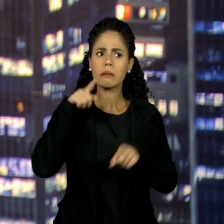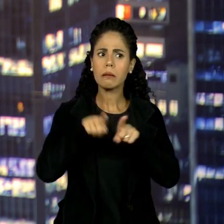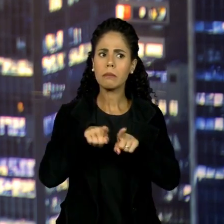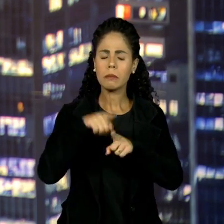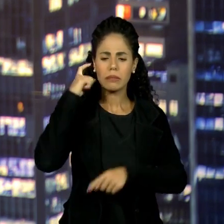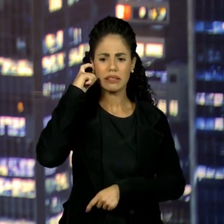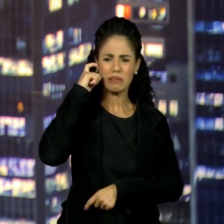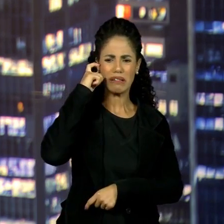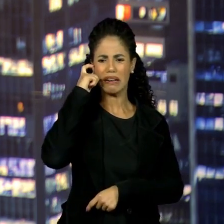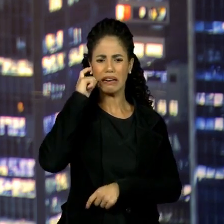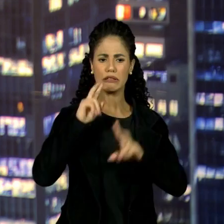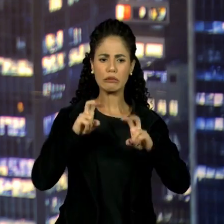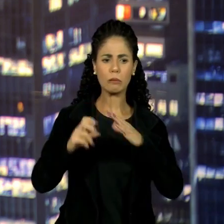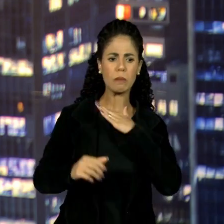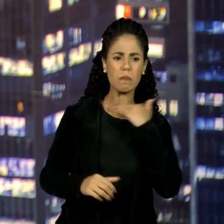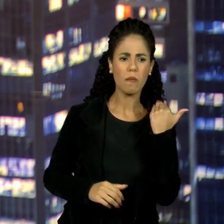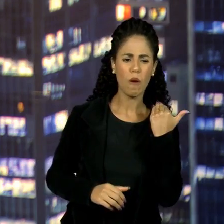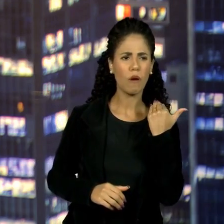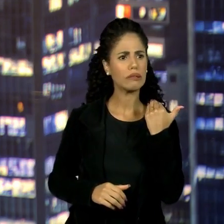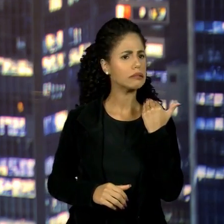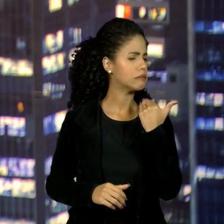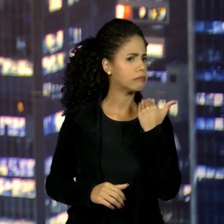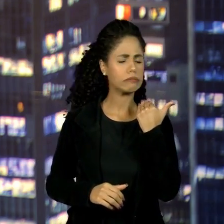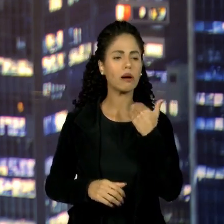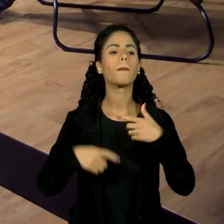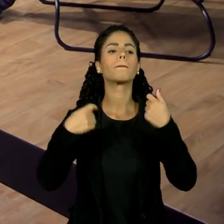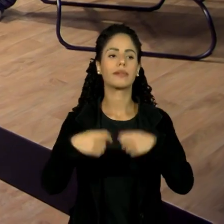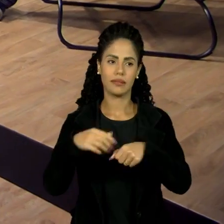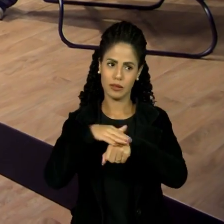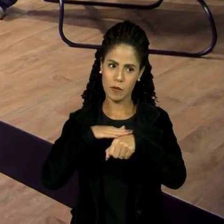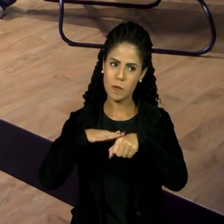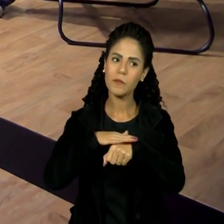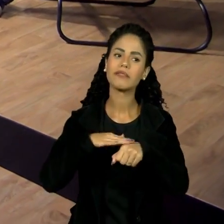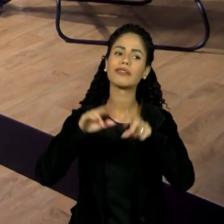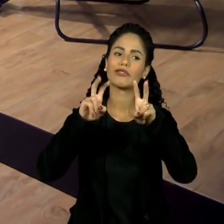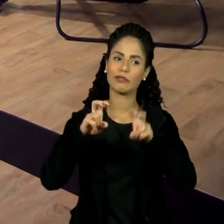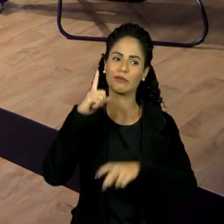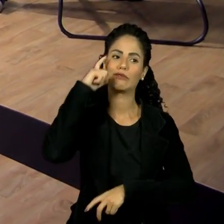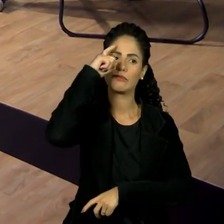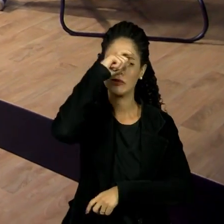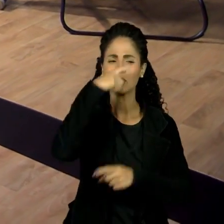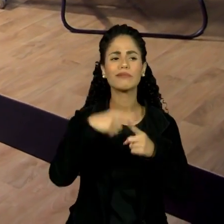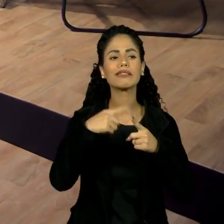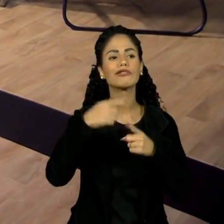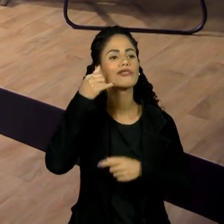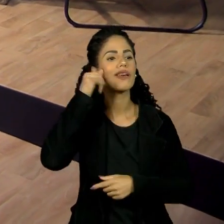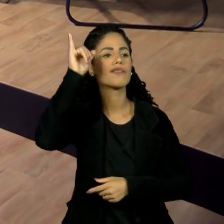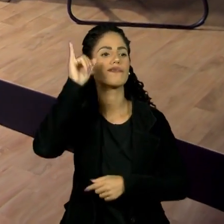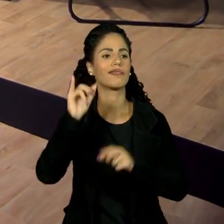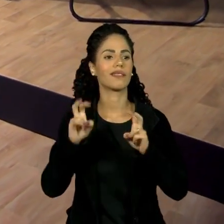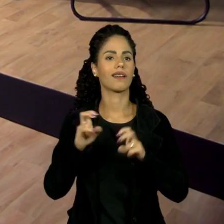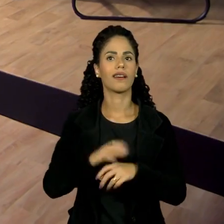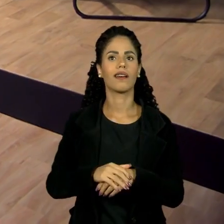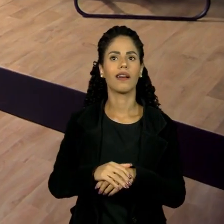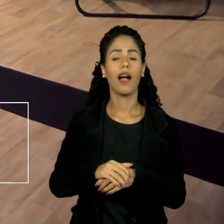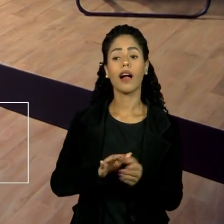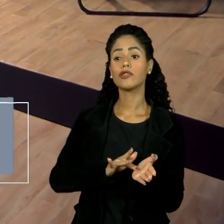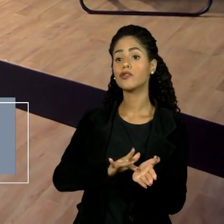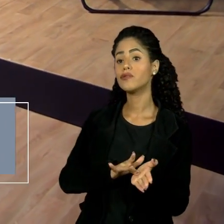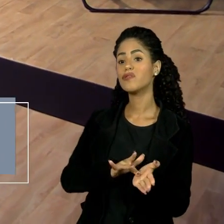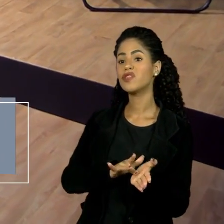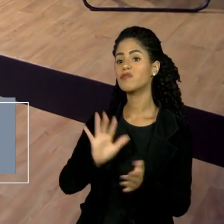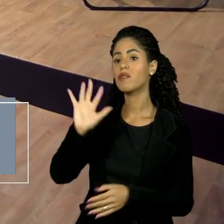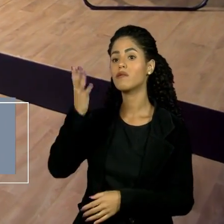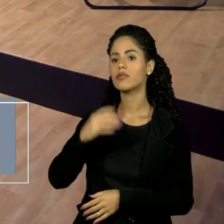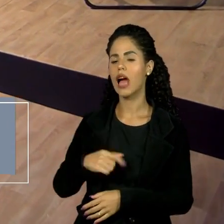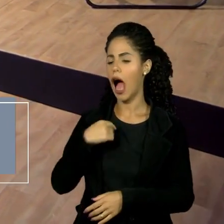que existiam conversas que precisavam ser feitas, né? Por que a gente evita esse tema? É o faz de conta. Nós